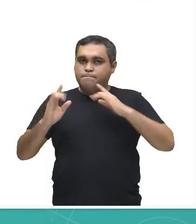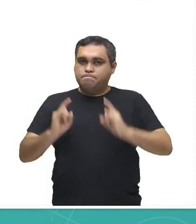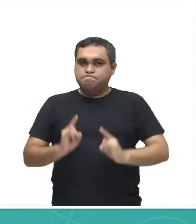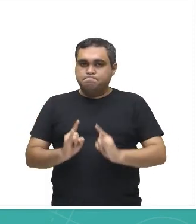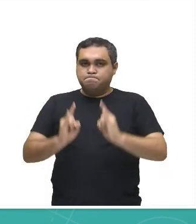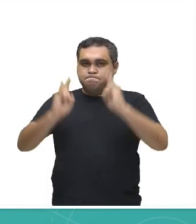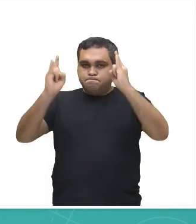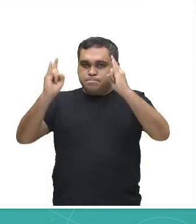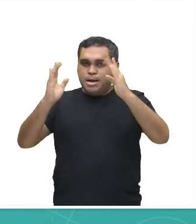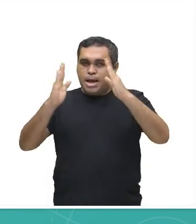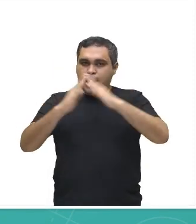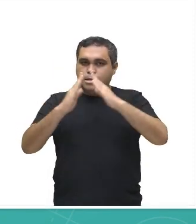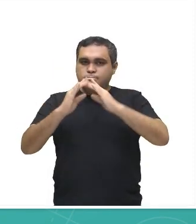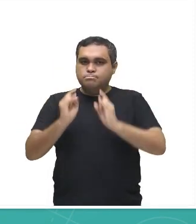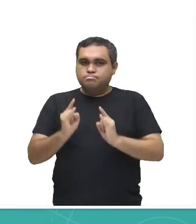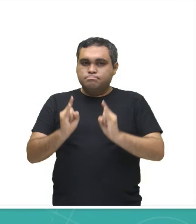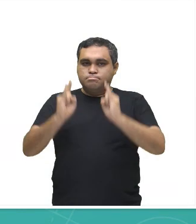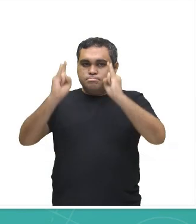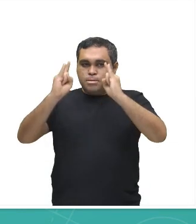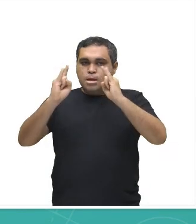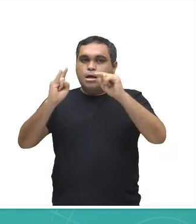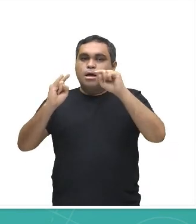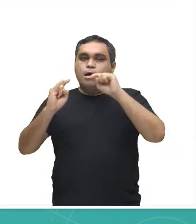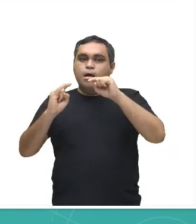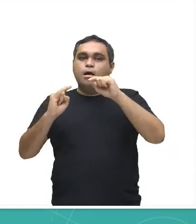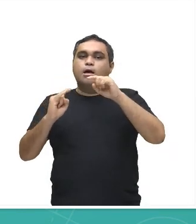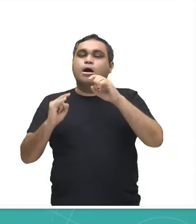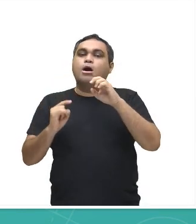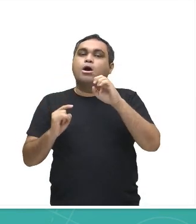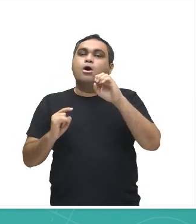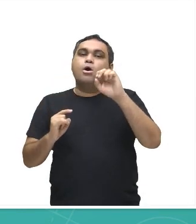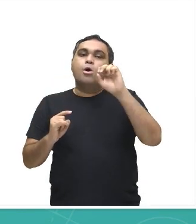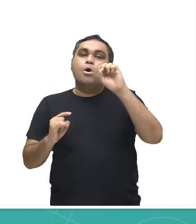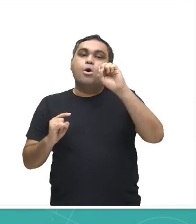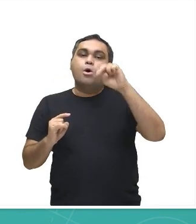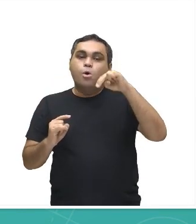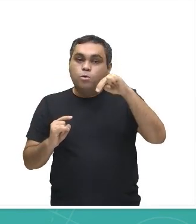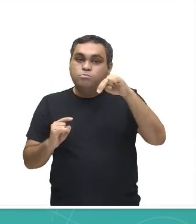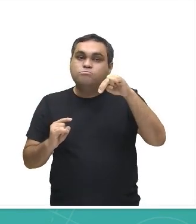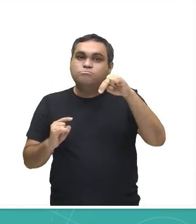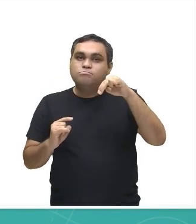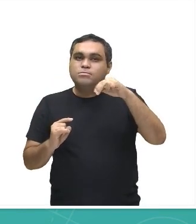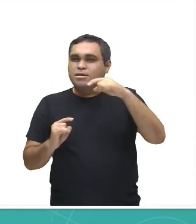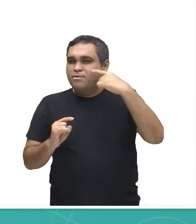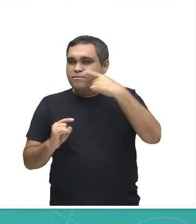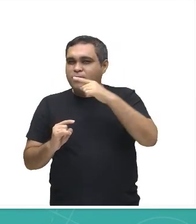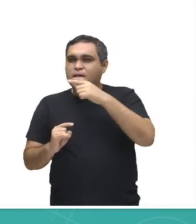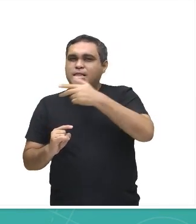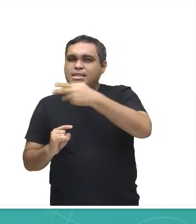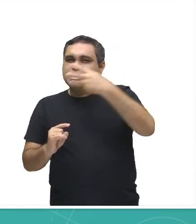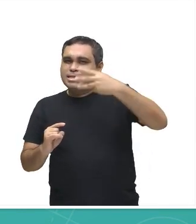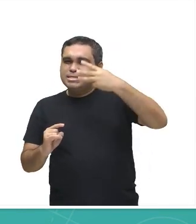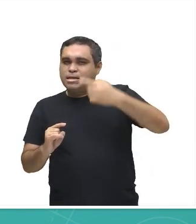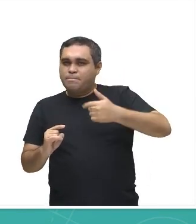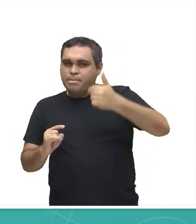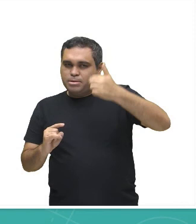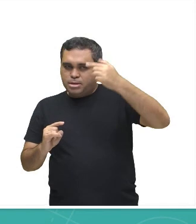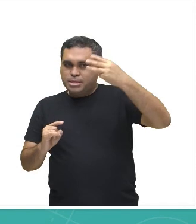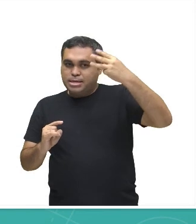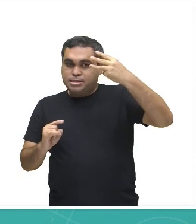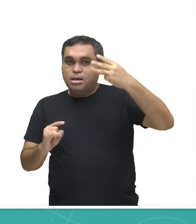preposition on. Letter C. Carol lives on Humaitá ou em Humaitá? Eu estou indicando